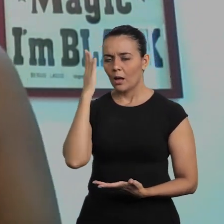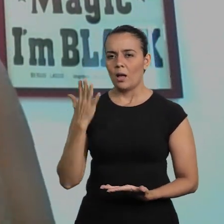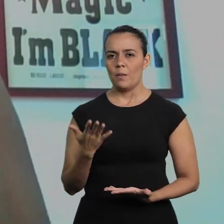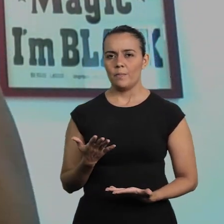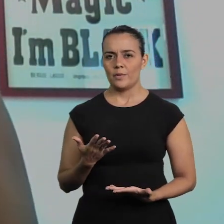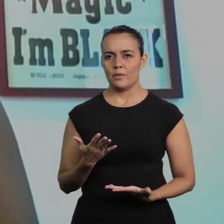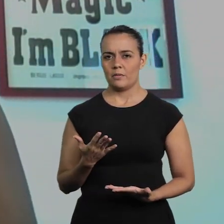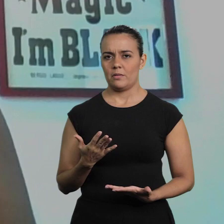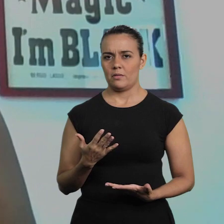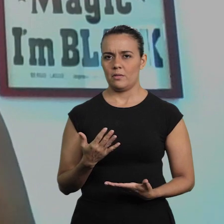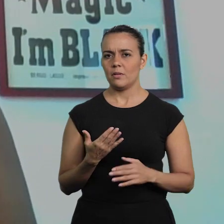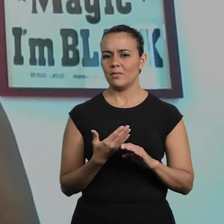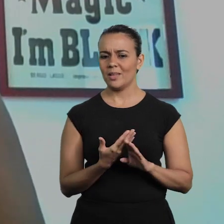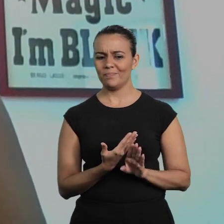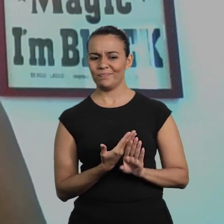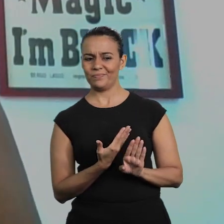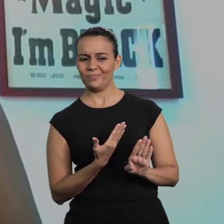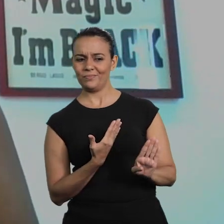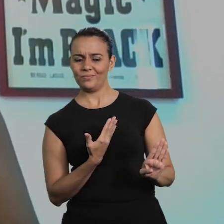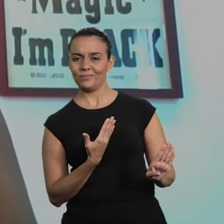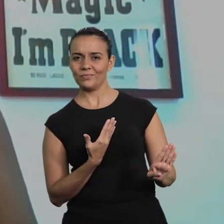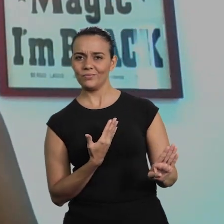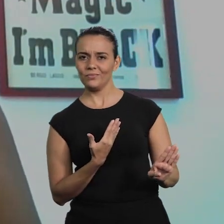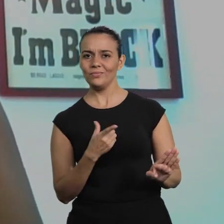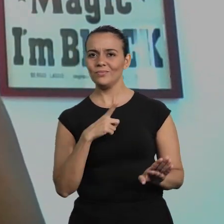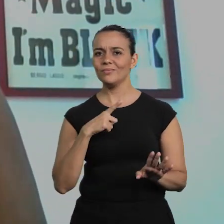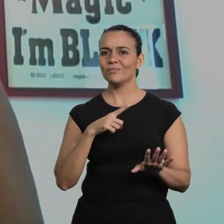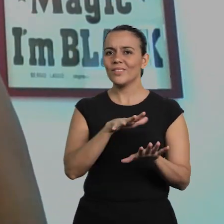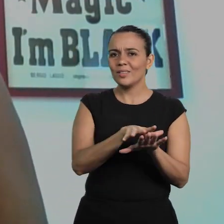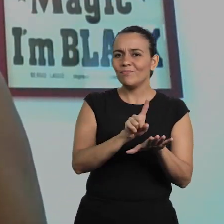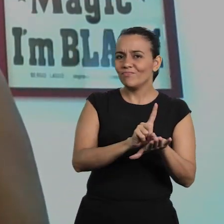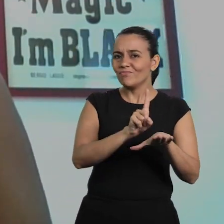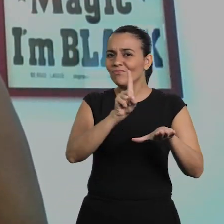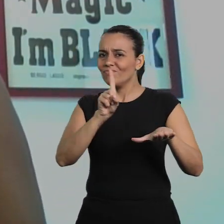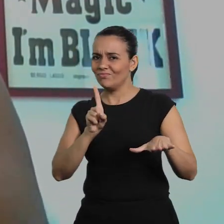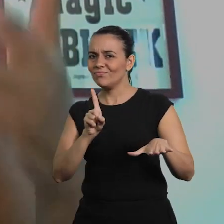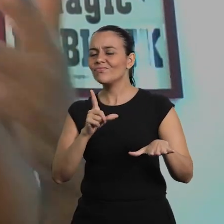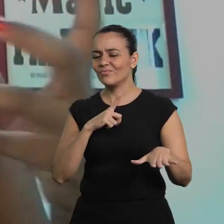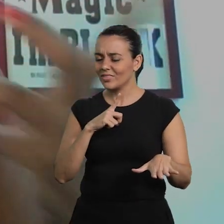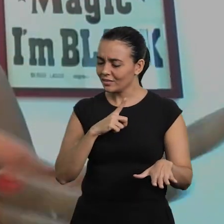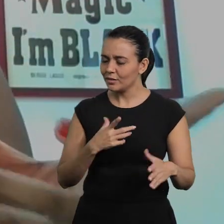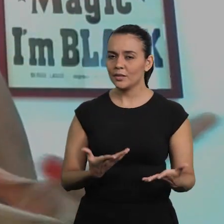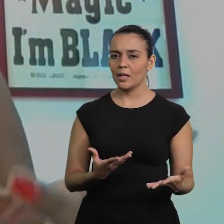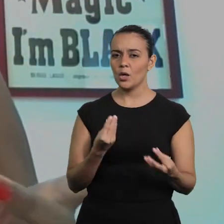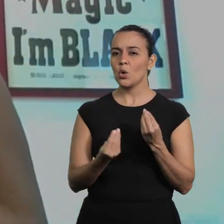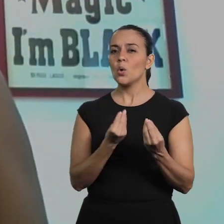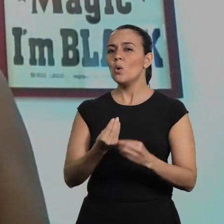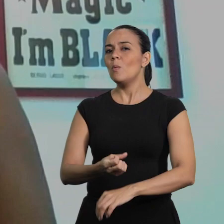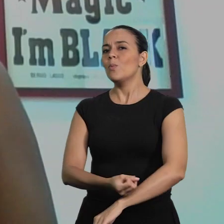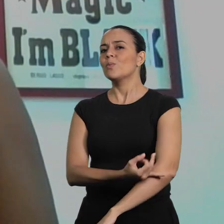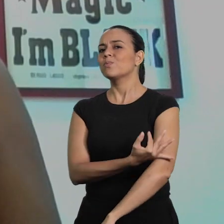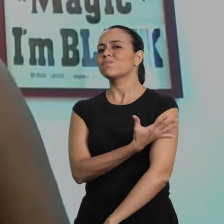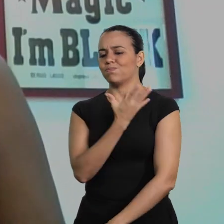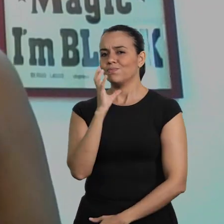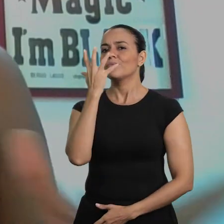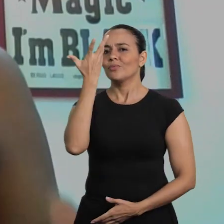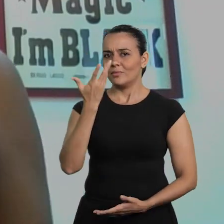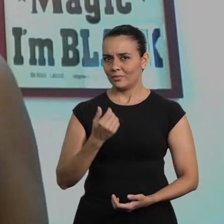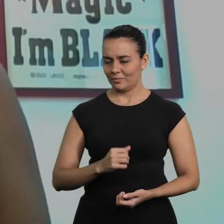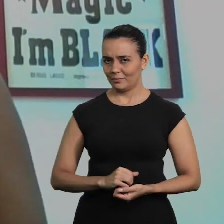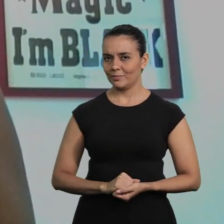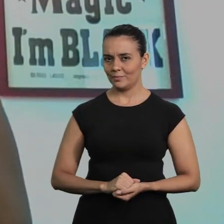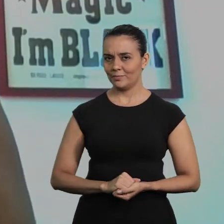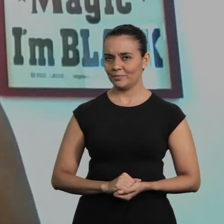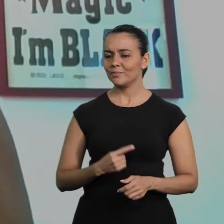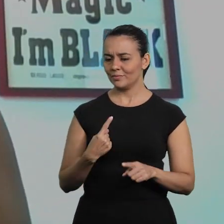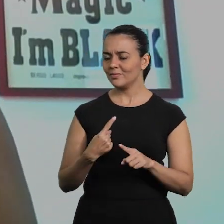bastante consciente, de discriminação, que isso vai minando na sua subjetividade, né, a sua musculatura emocional para poder lidar